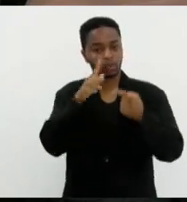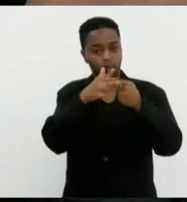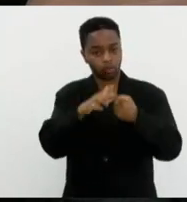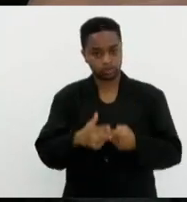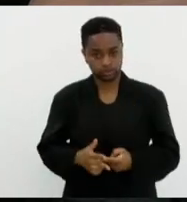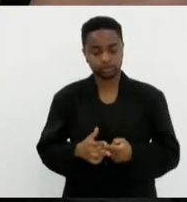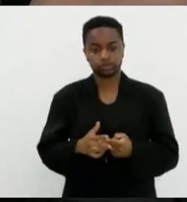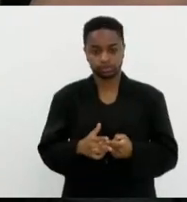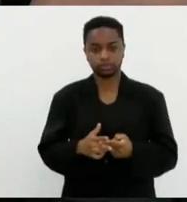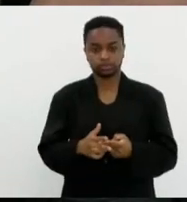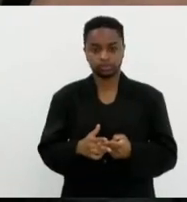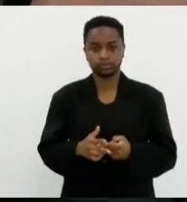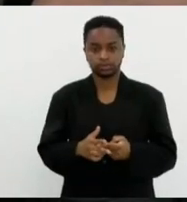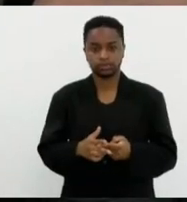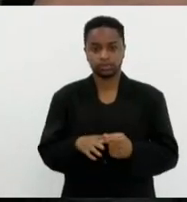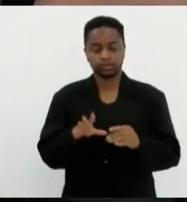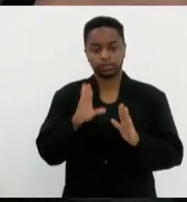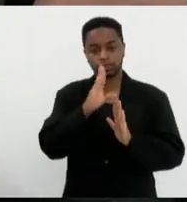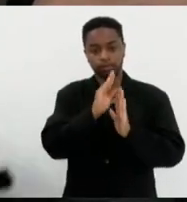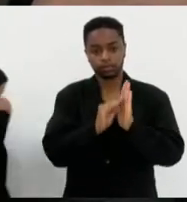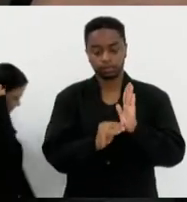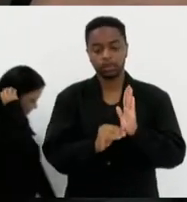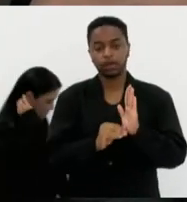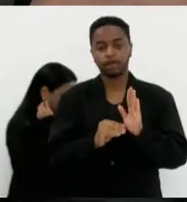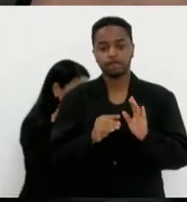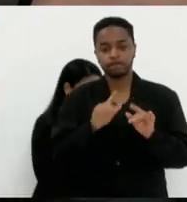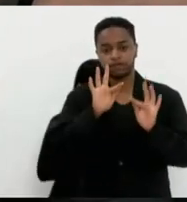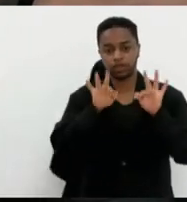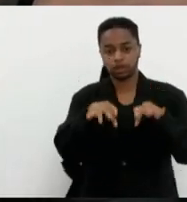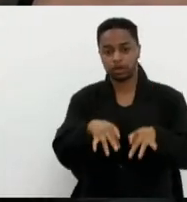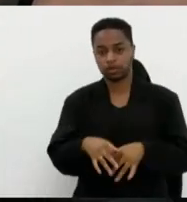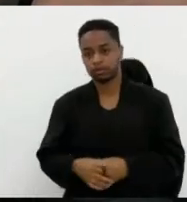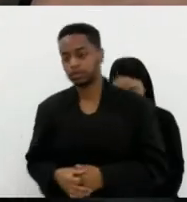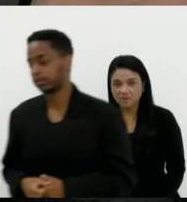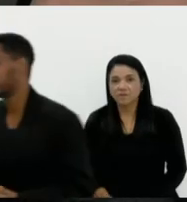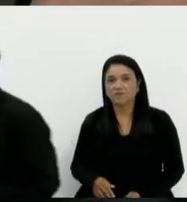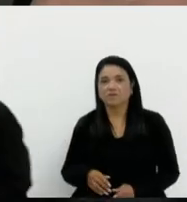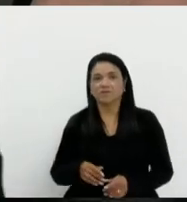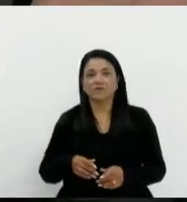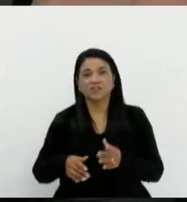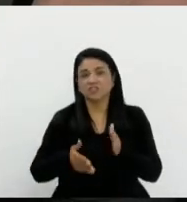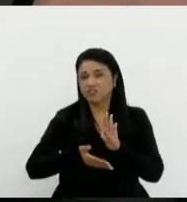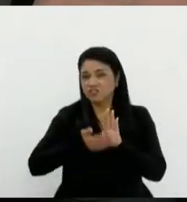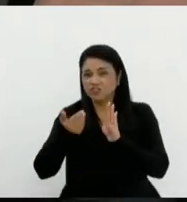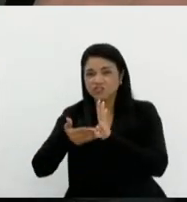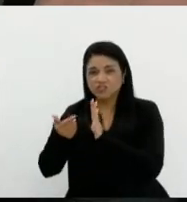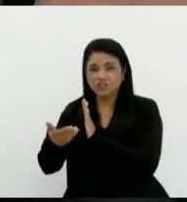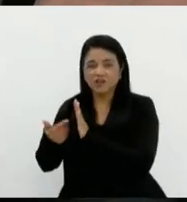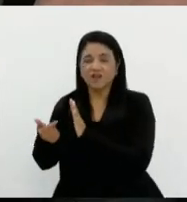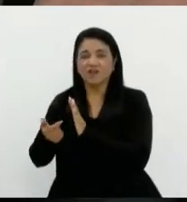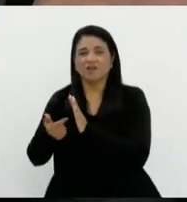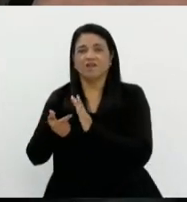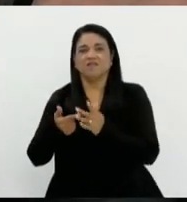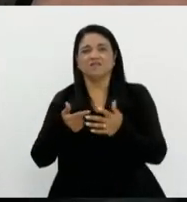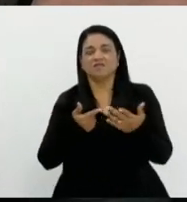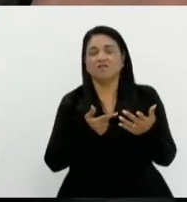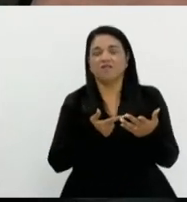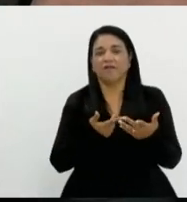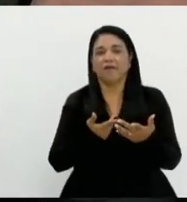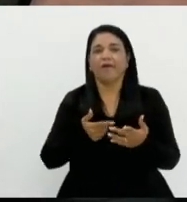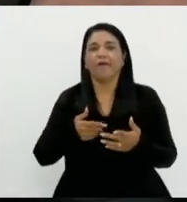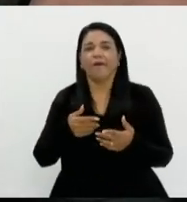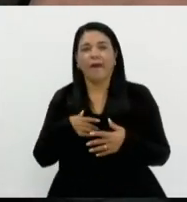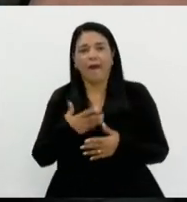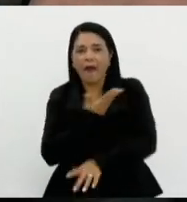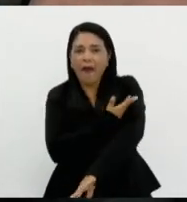por força da redação final, no momento da redação final, e tirar essa, pontualmente essa questão da revogação genérica, que tem sido um hábito nosso,